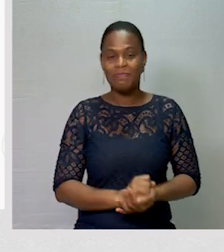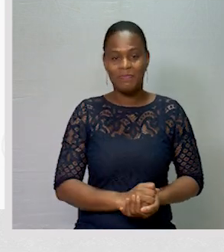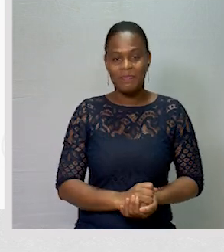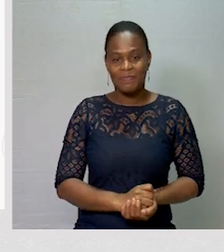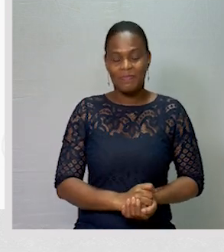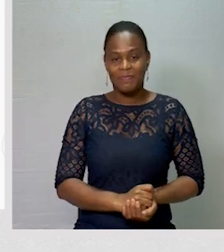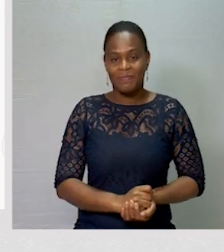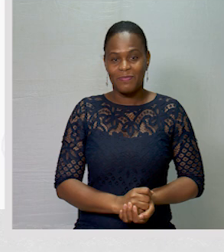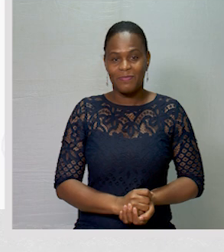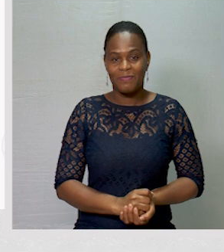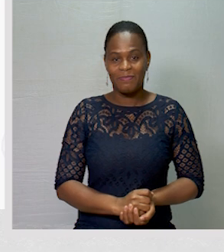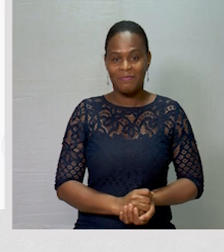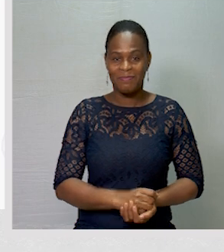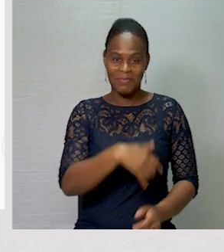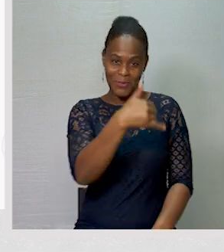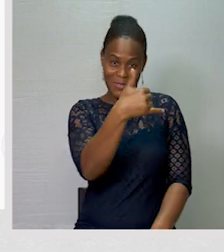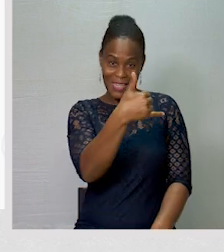par.